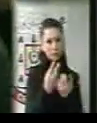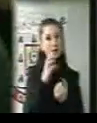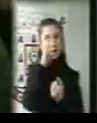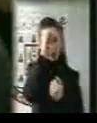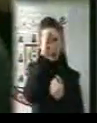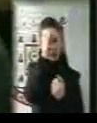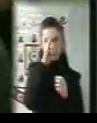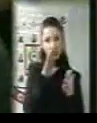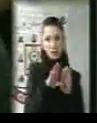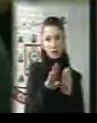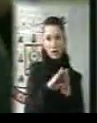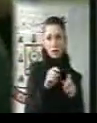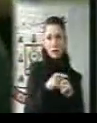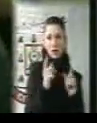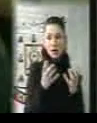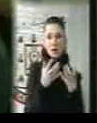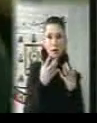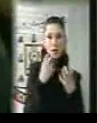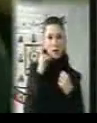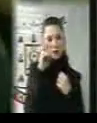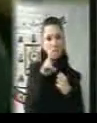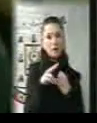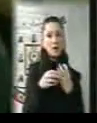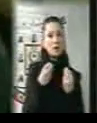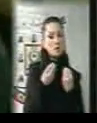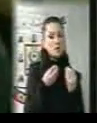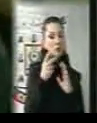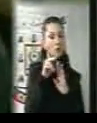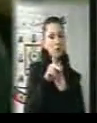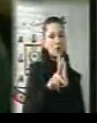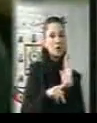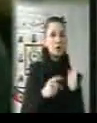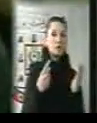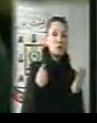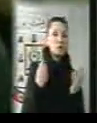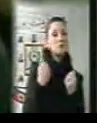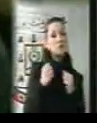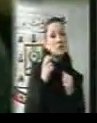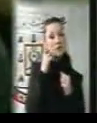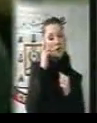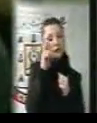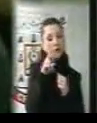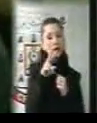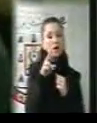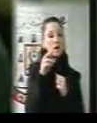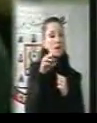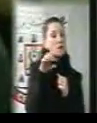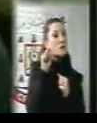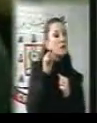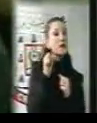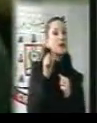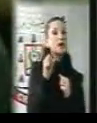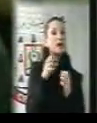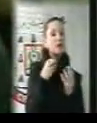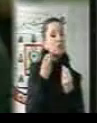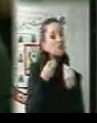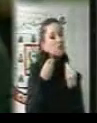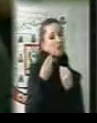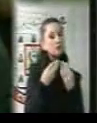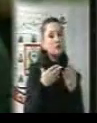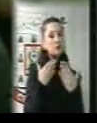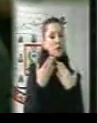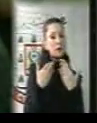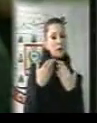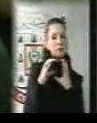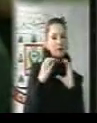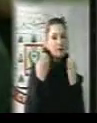de Criciúma. Mas quero levar a reivindicação e com certeza absoluta terá que ser ouvido a comissão de obras da Câmara,